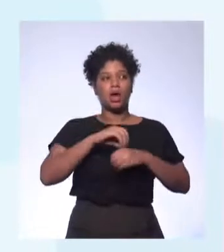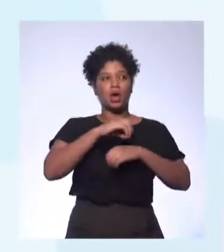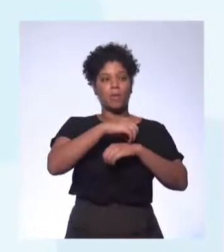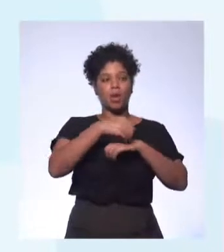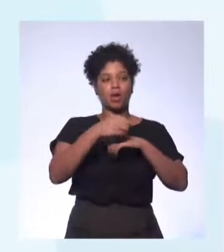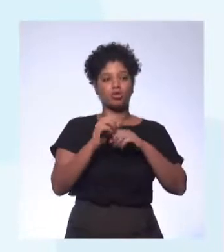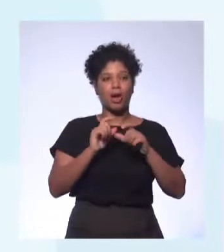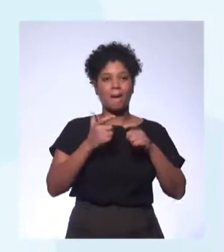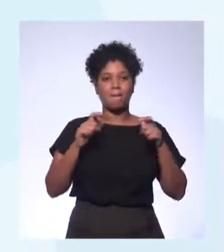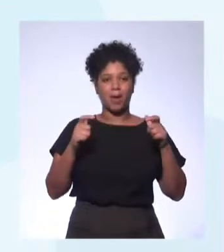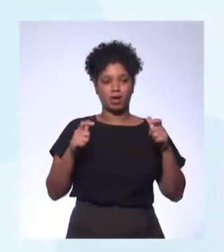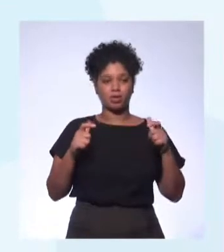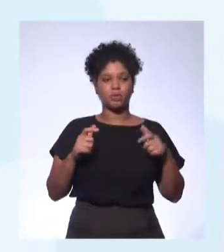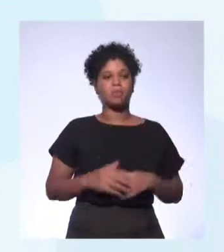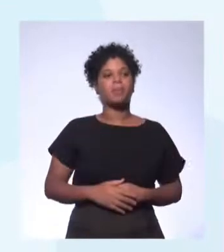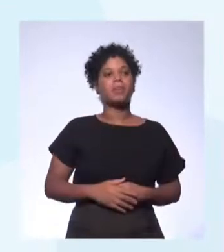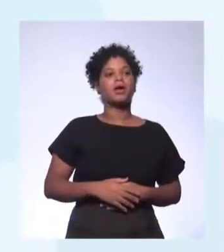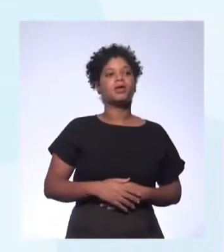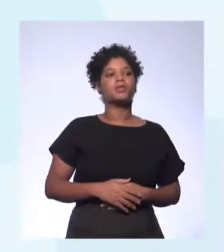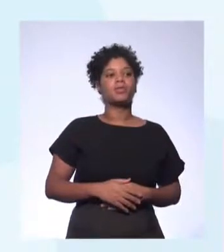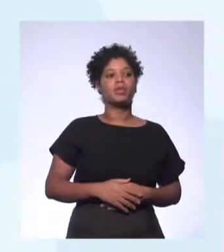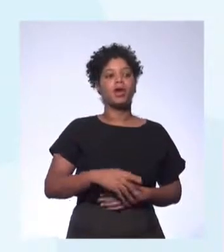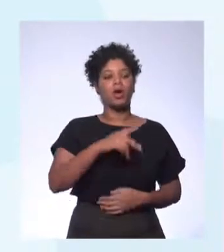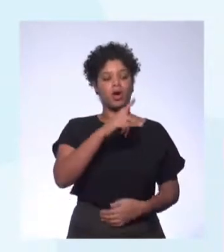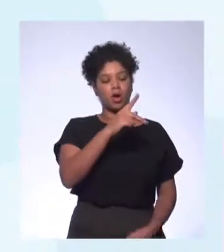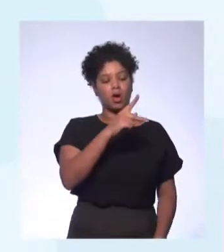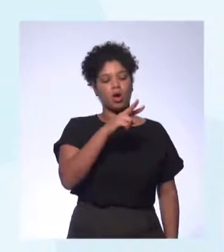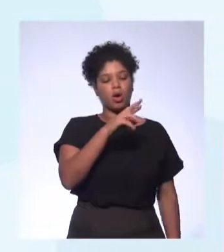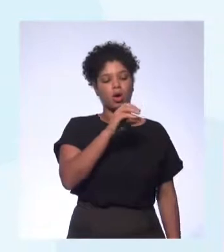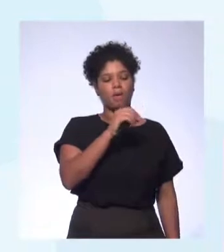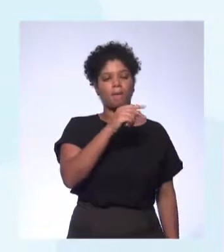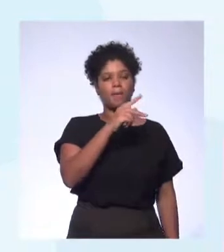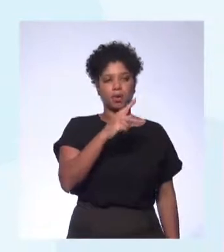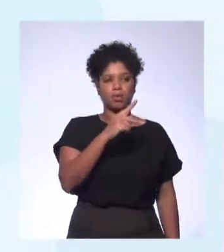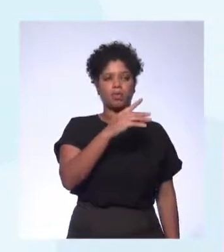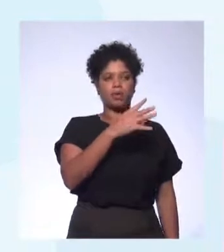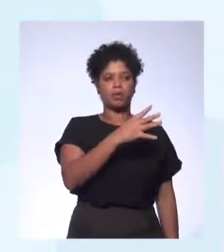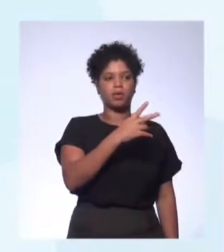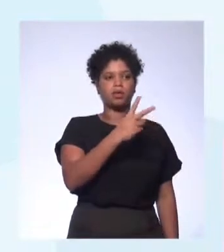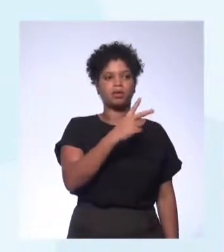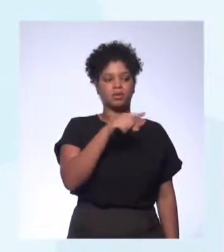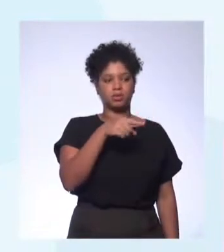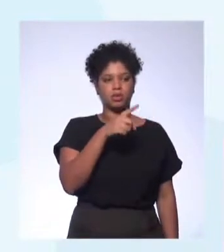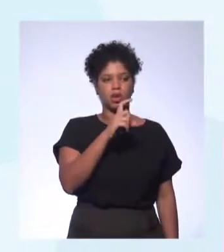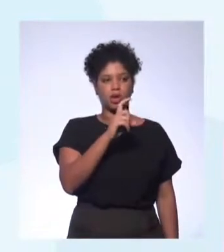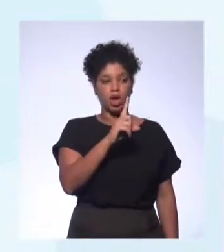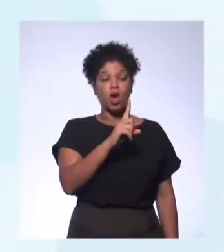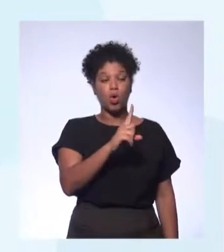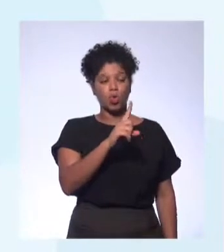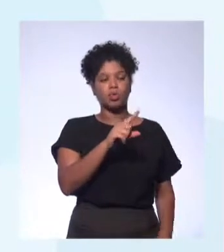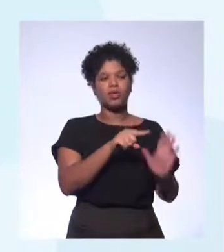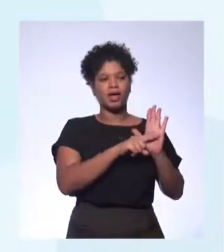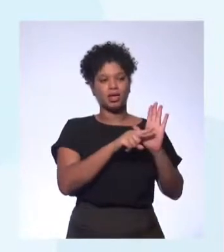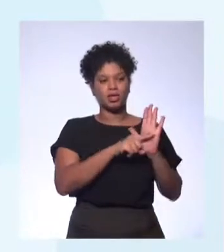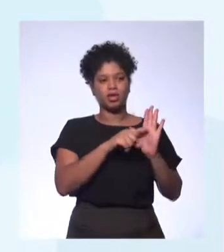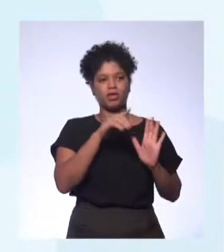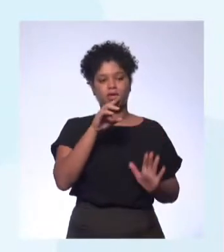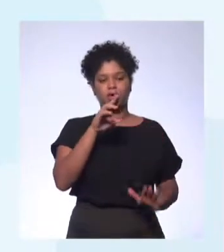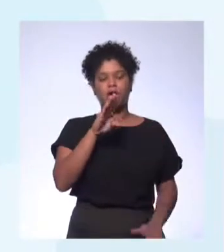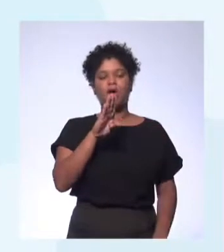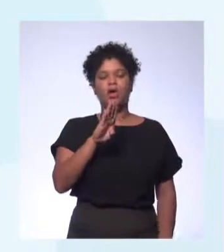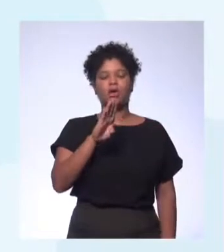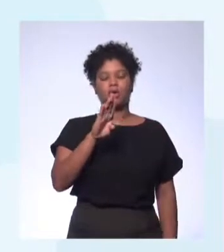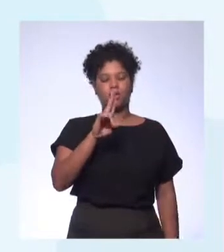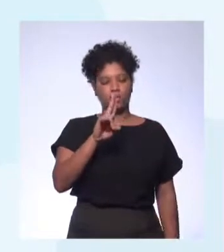O propano 42,1 negativo o butano 0,5 negativo Ok e o